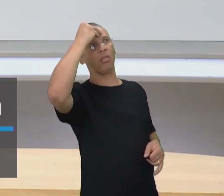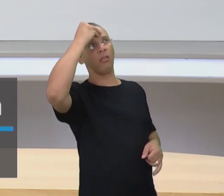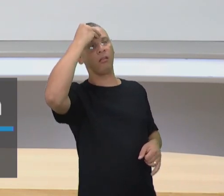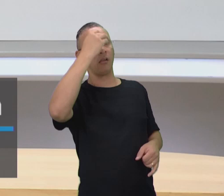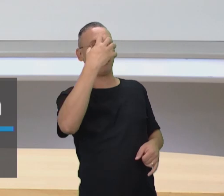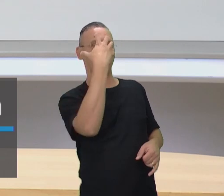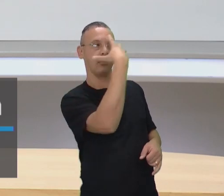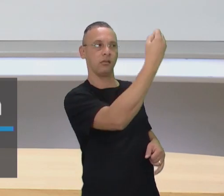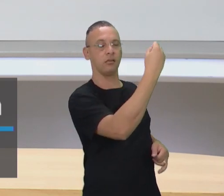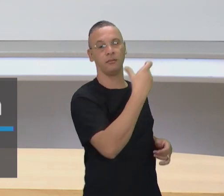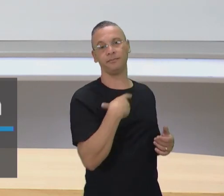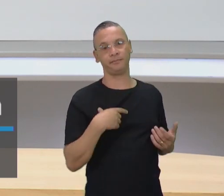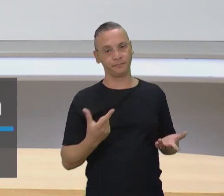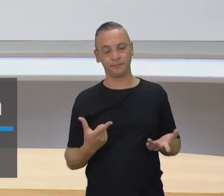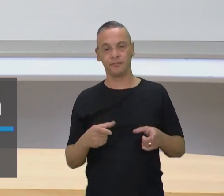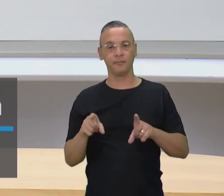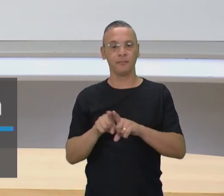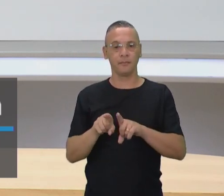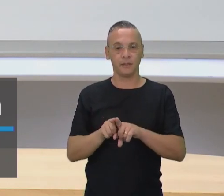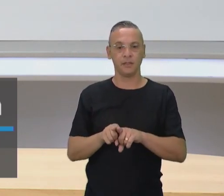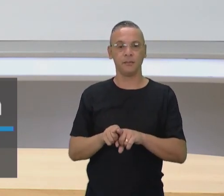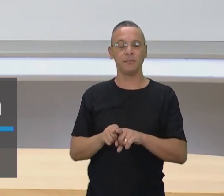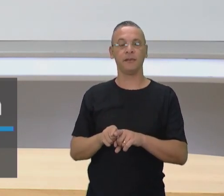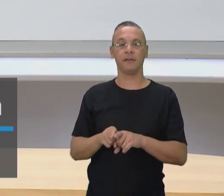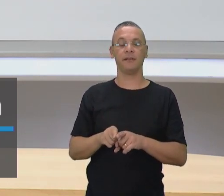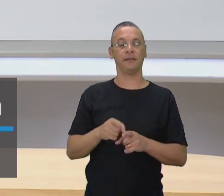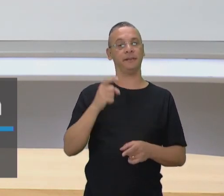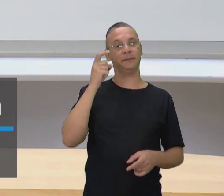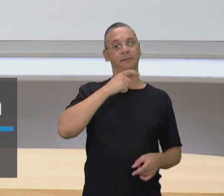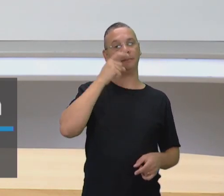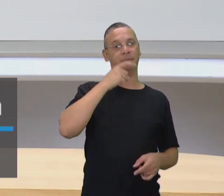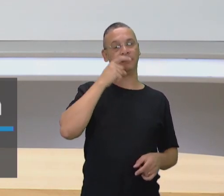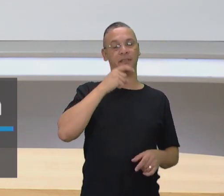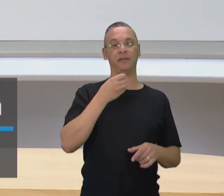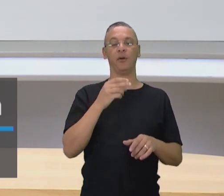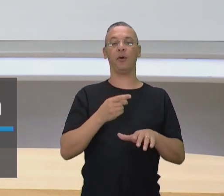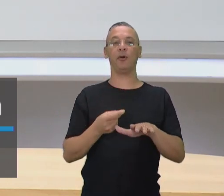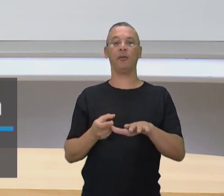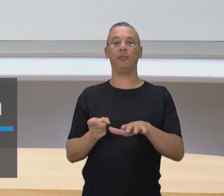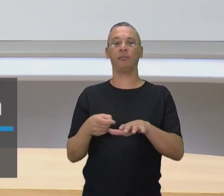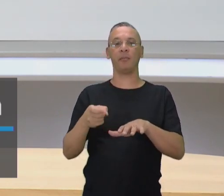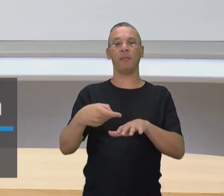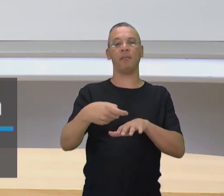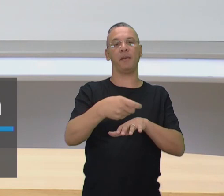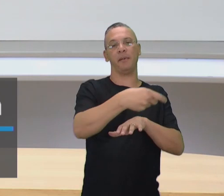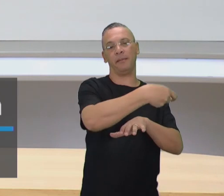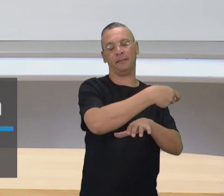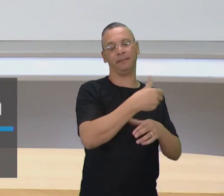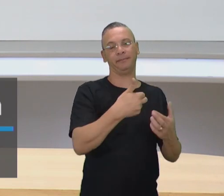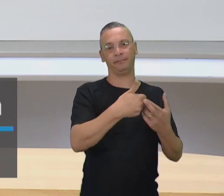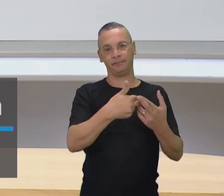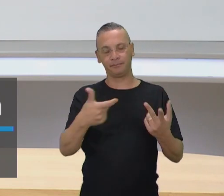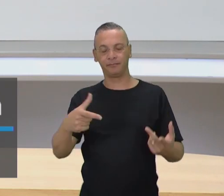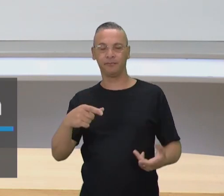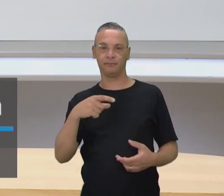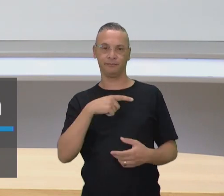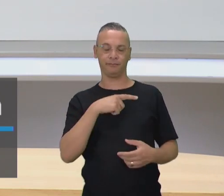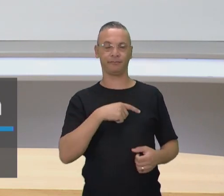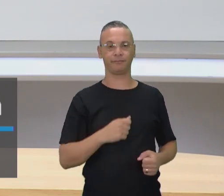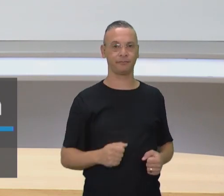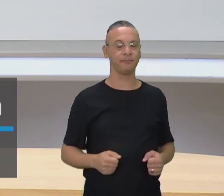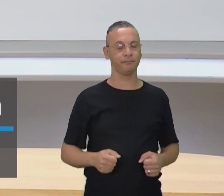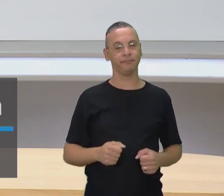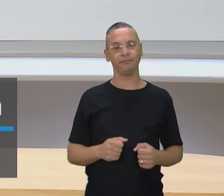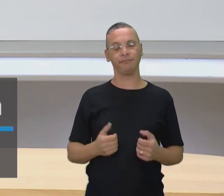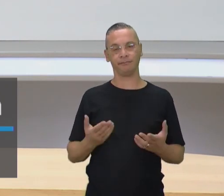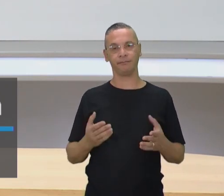lendo e quem está acessando. O que mais? Falsas, que são as fake news, né? Pior do que tendenciosa e parcial são